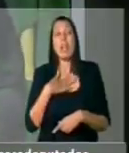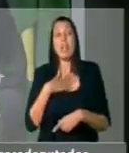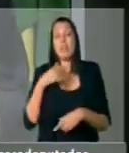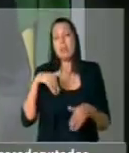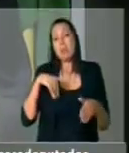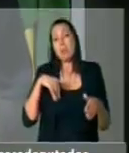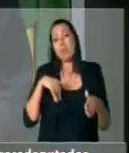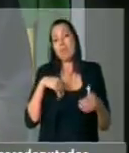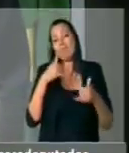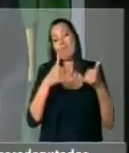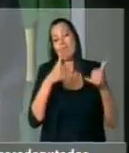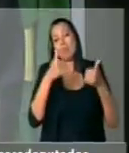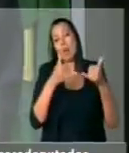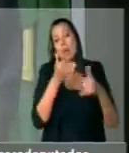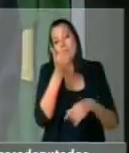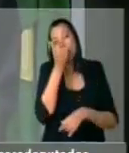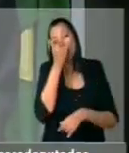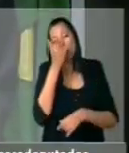na jogatina.